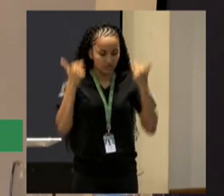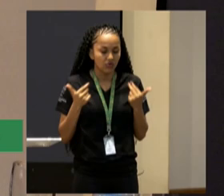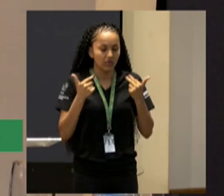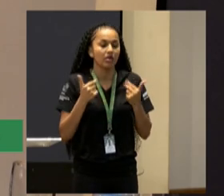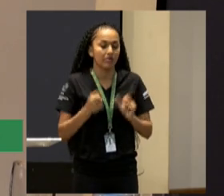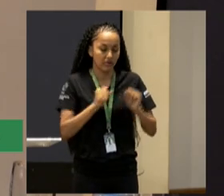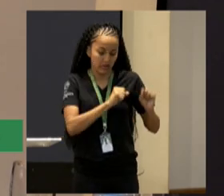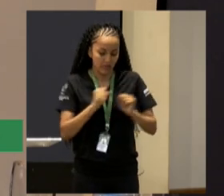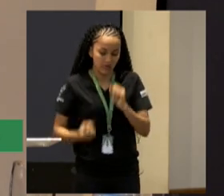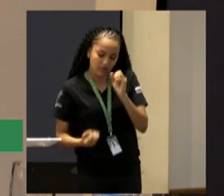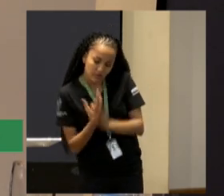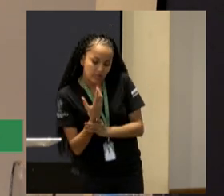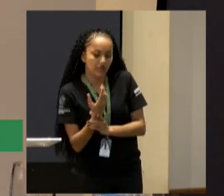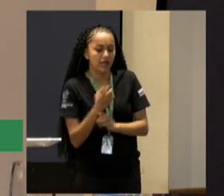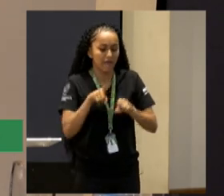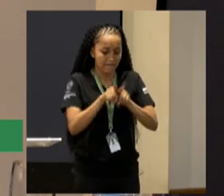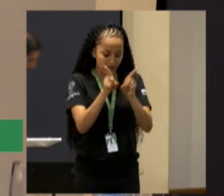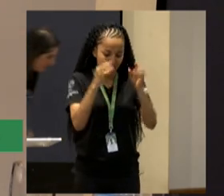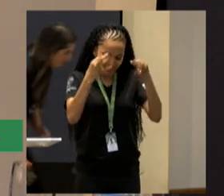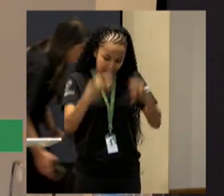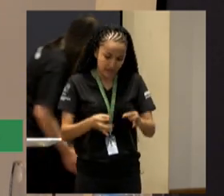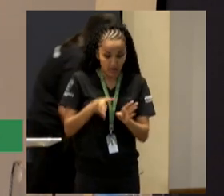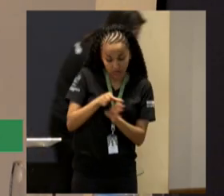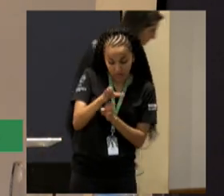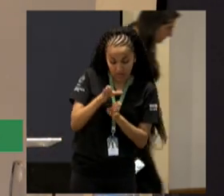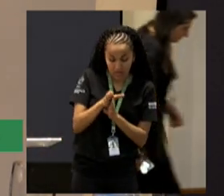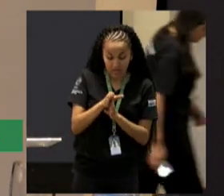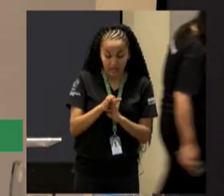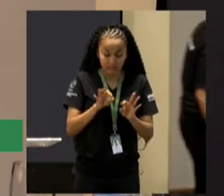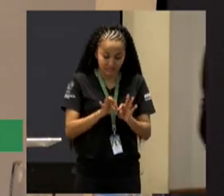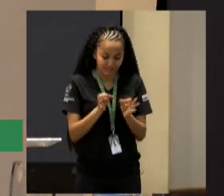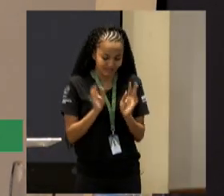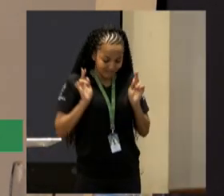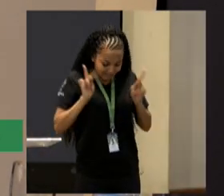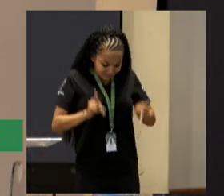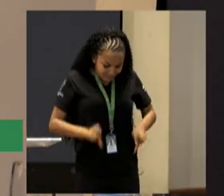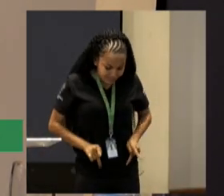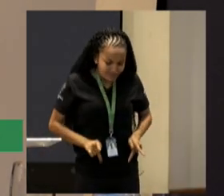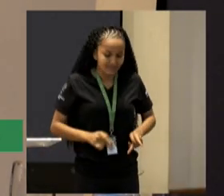possa construir relações mais justas, orientais e humanizadas.